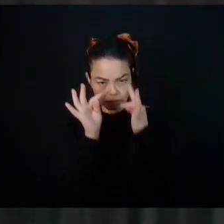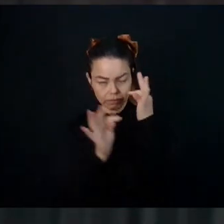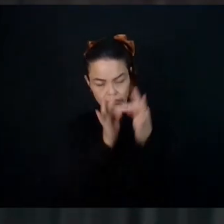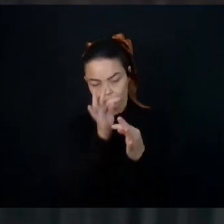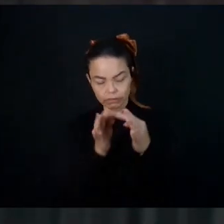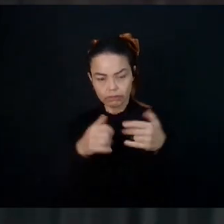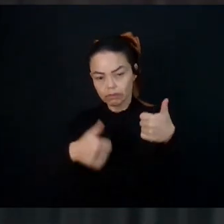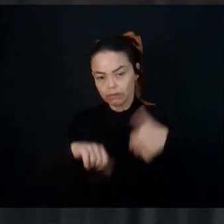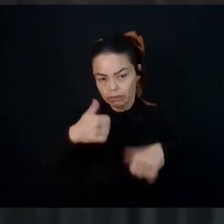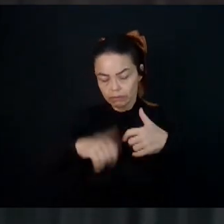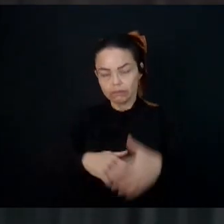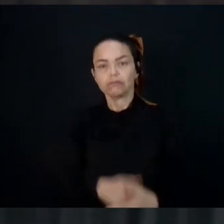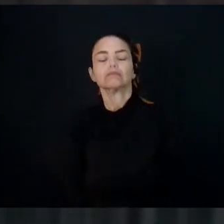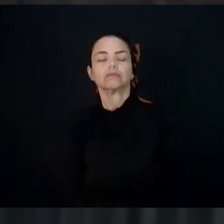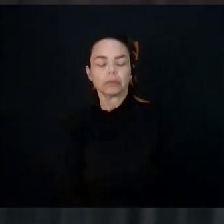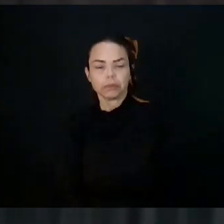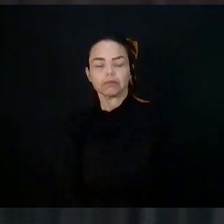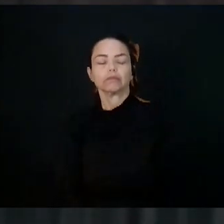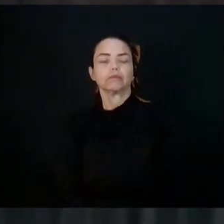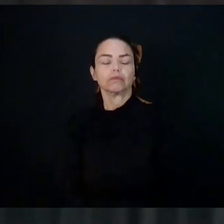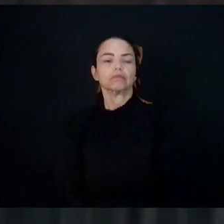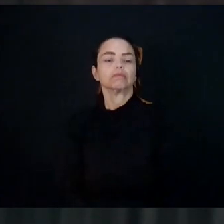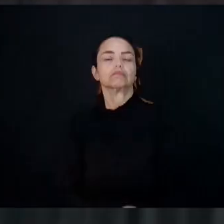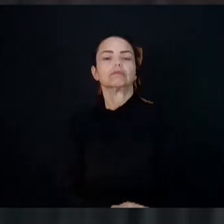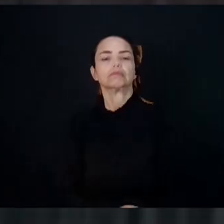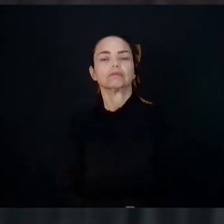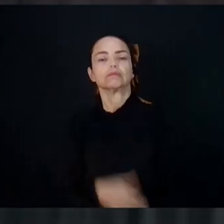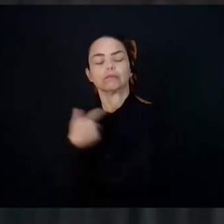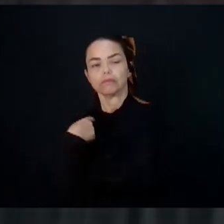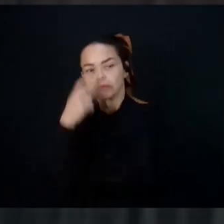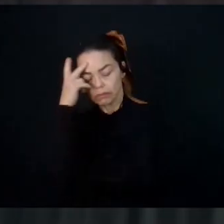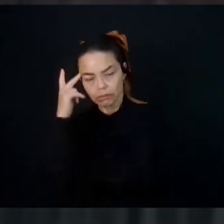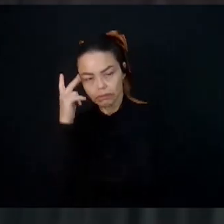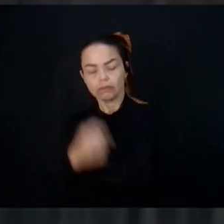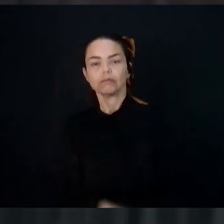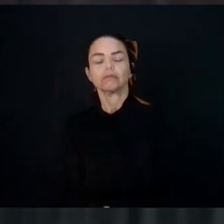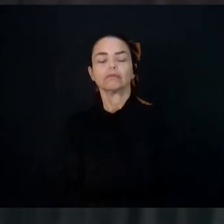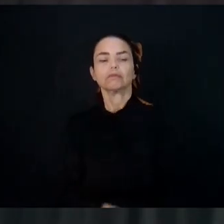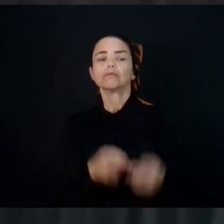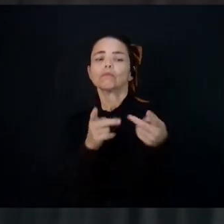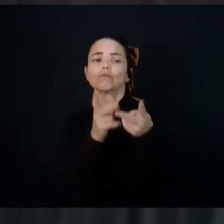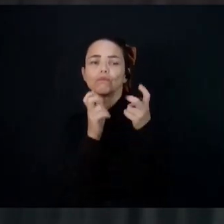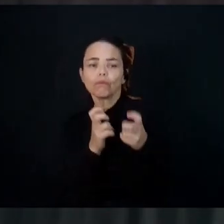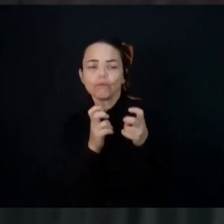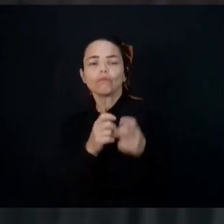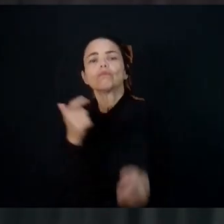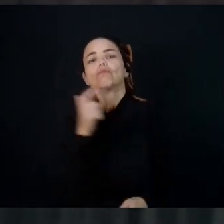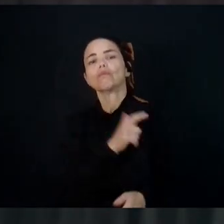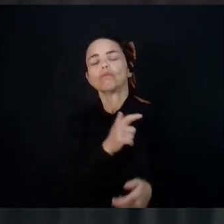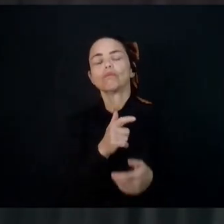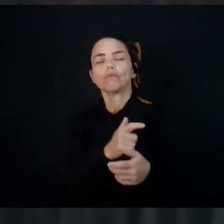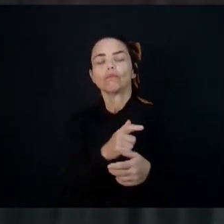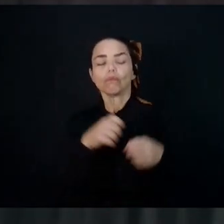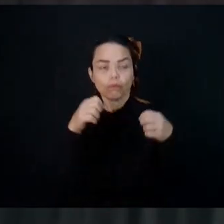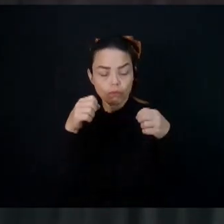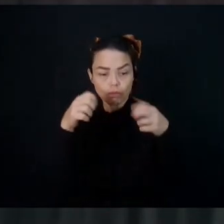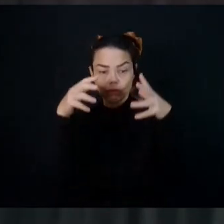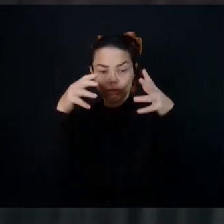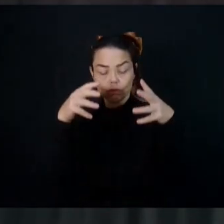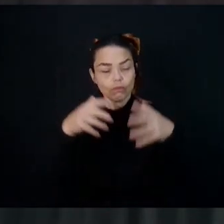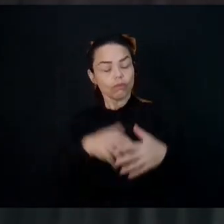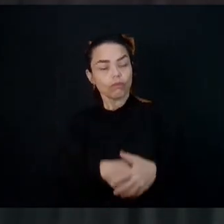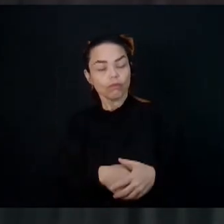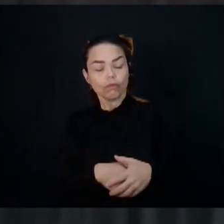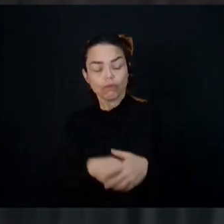você está ali com alguém que vai te ouvir, você começa a acender as lanterninhas, umas